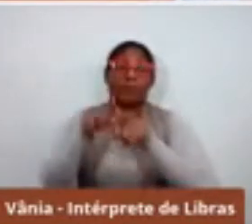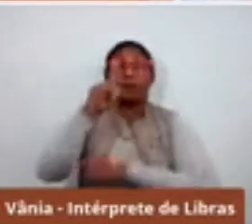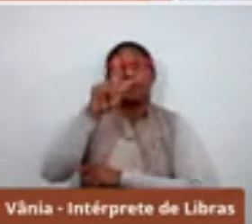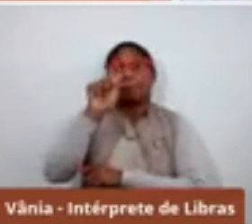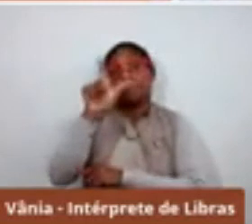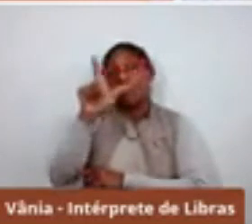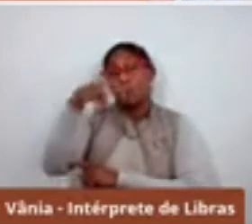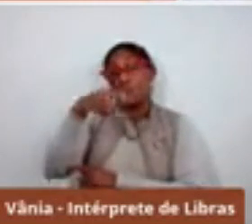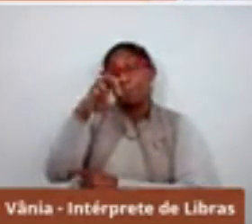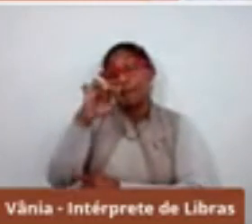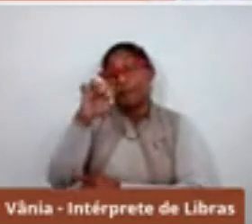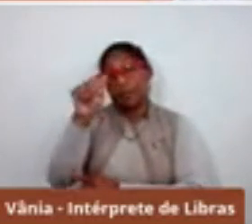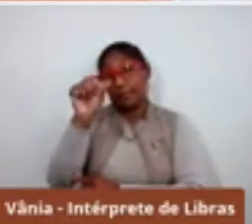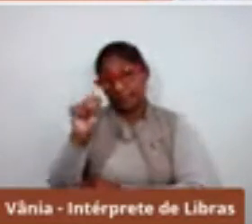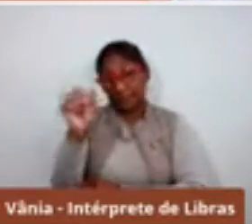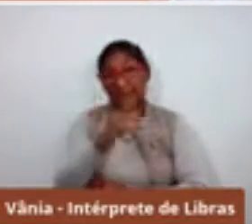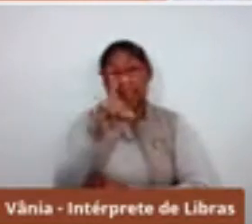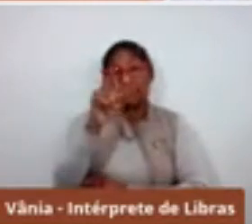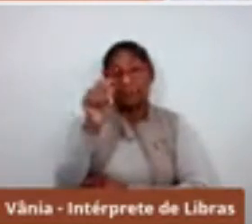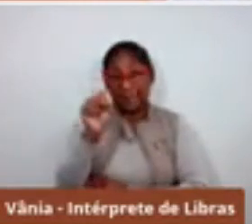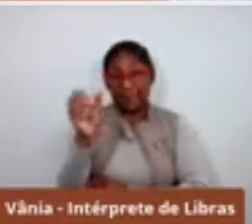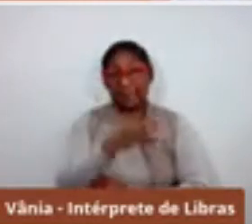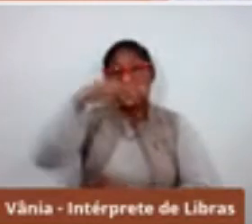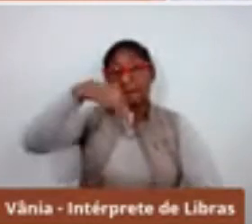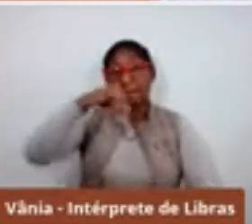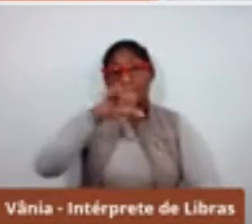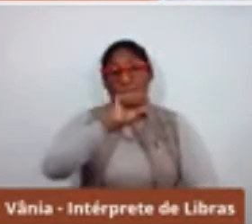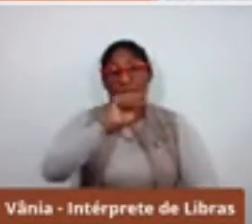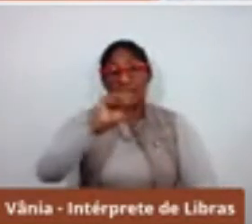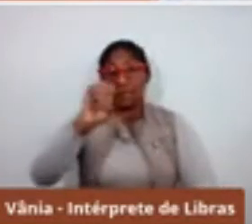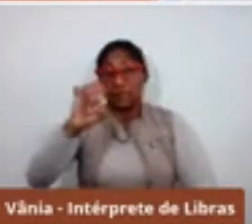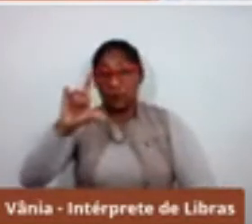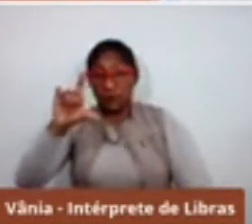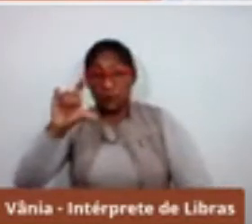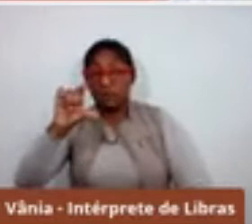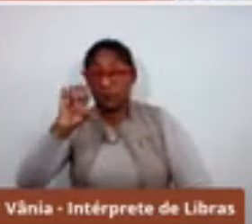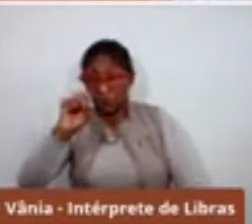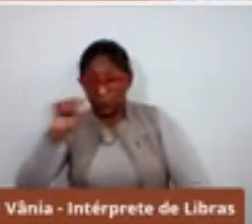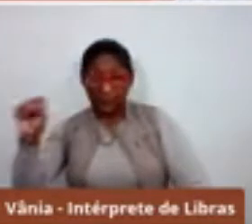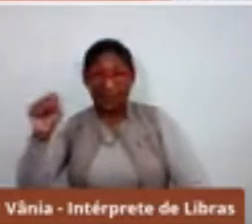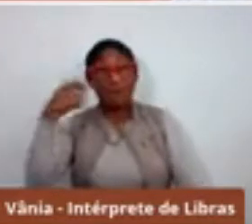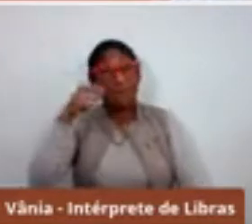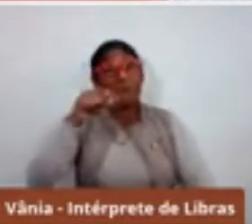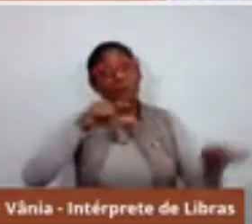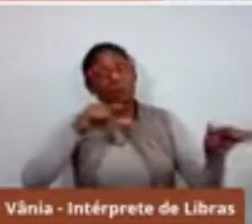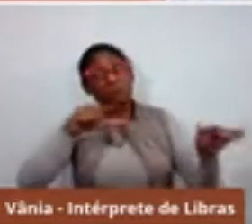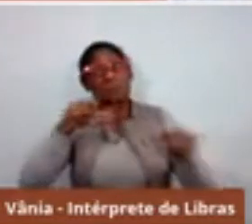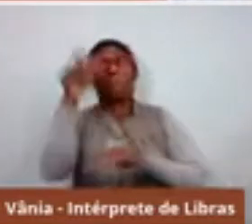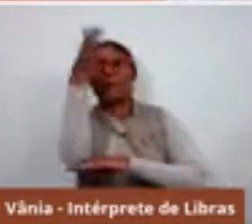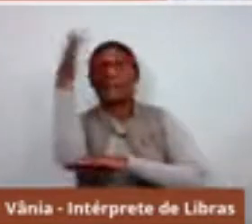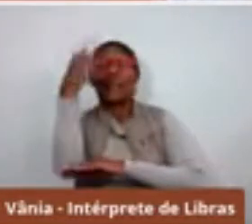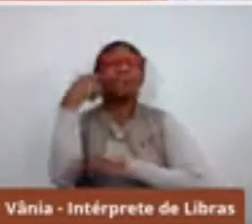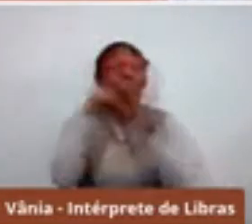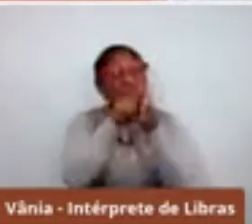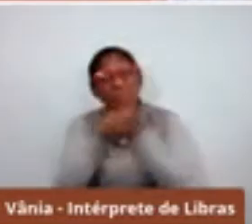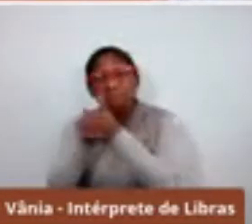semana. Inclusive, né, sendo possível analisar no próximo na próxima mudança de bandeira,